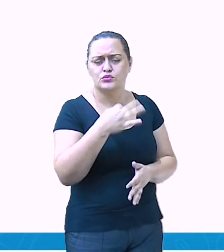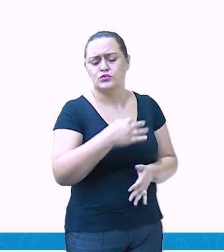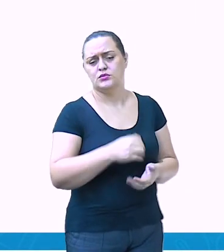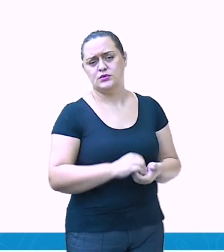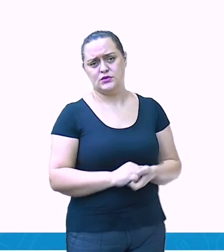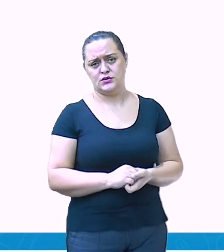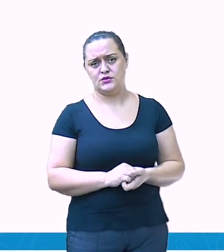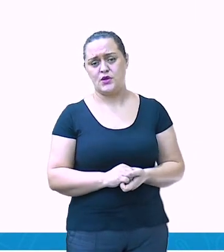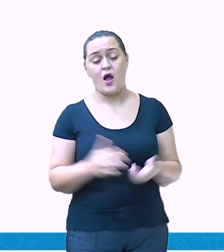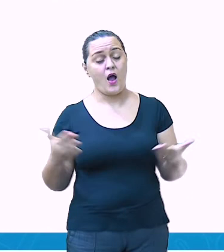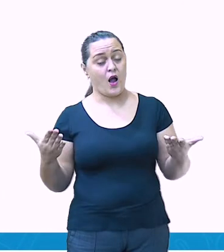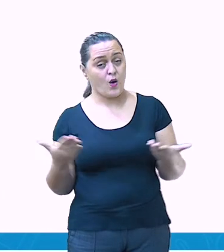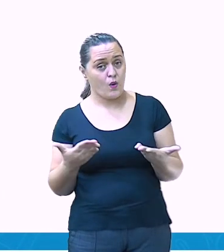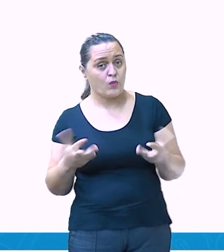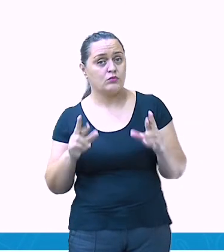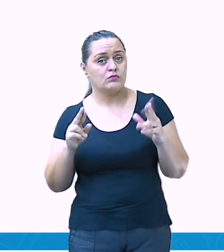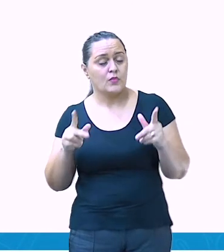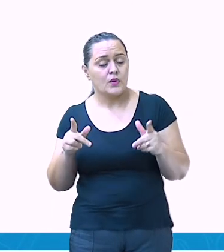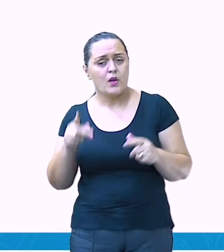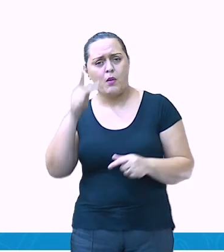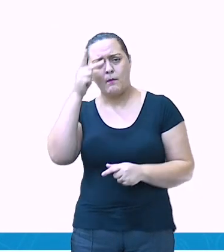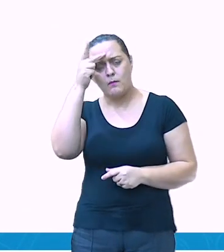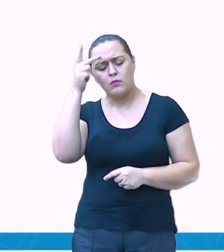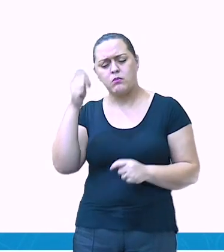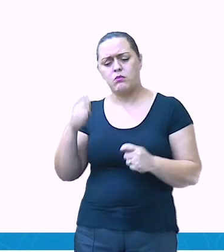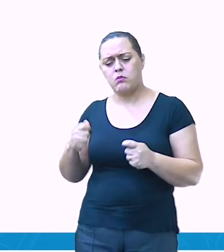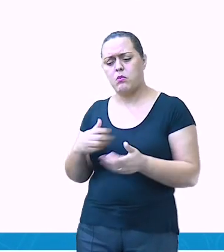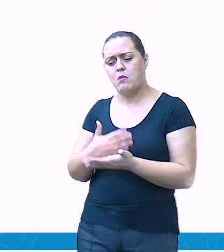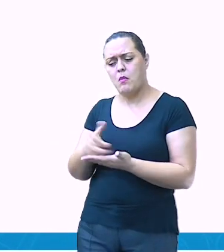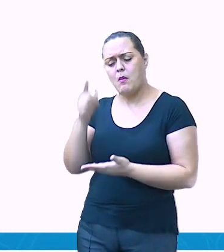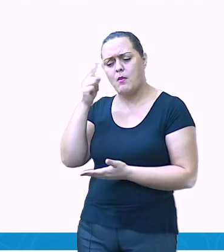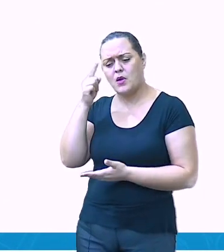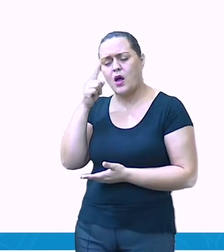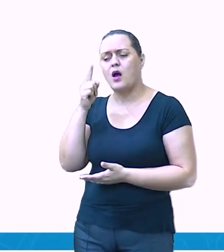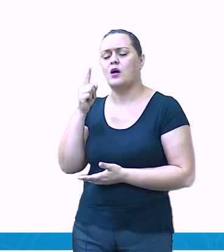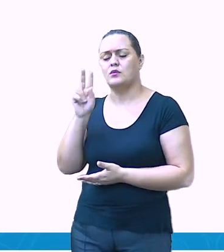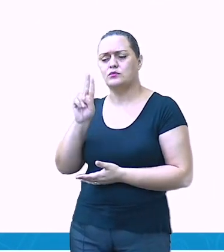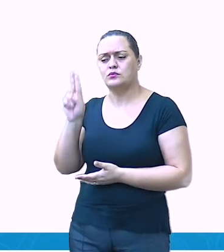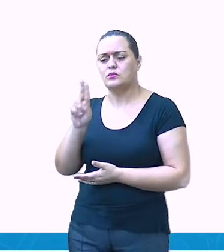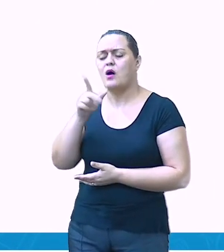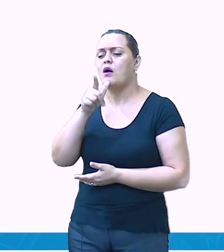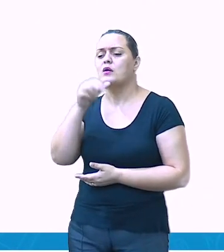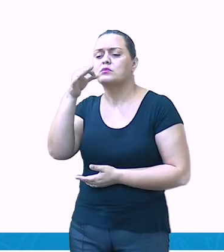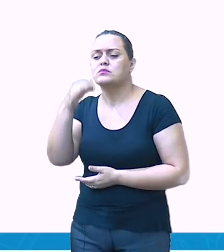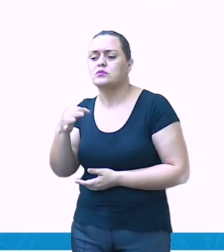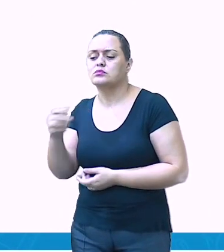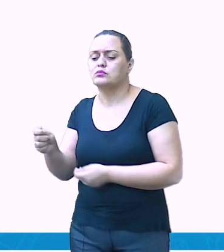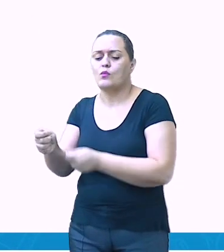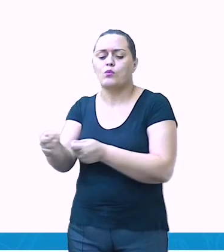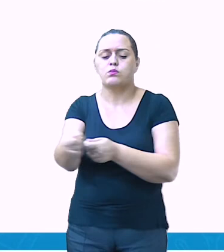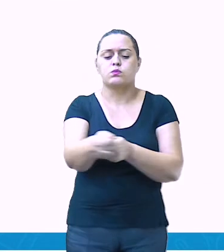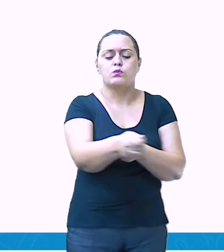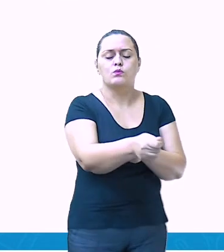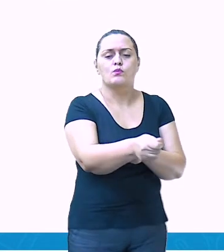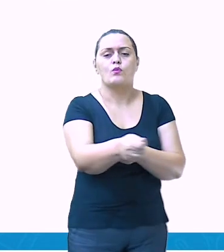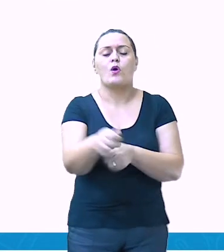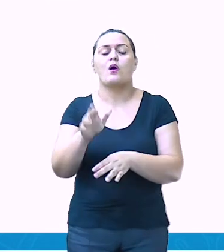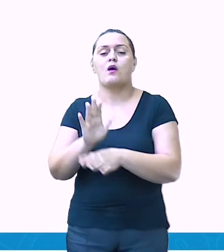chegue a esta seca ou até mesmo a uma desertificação,